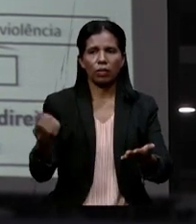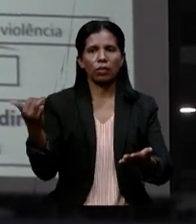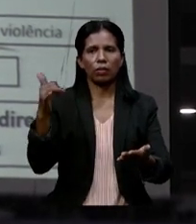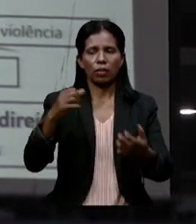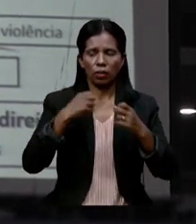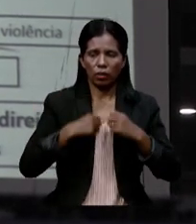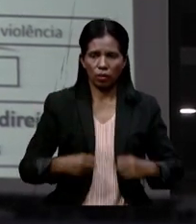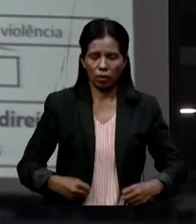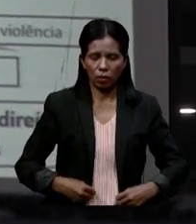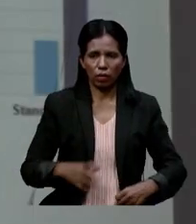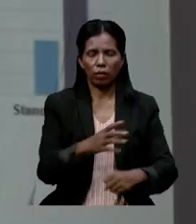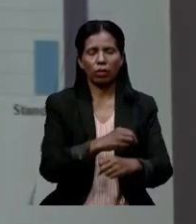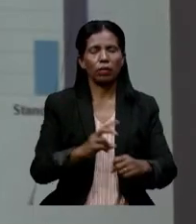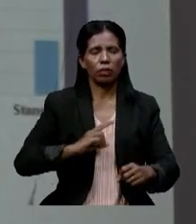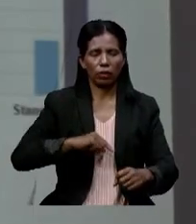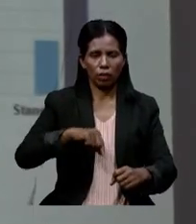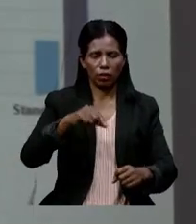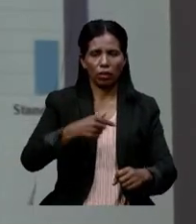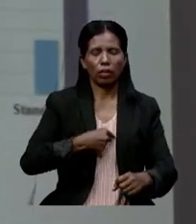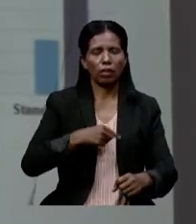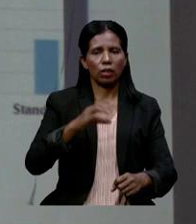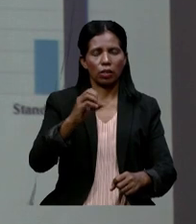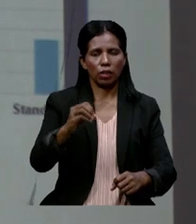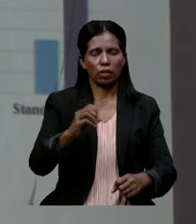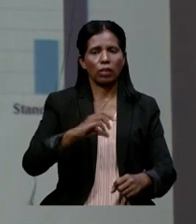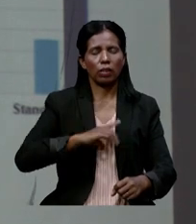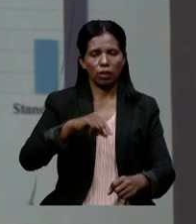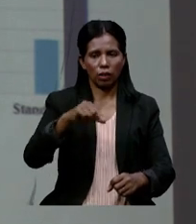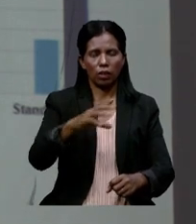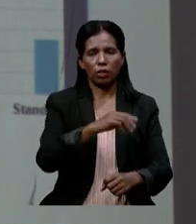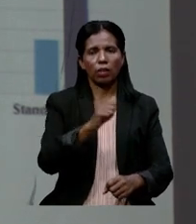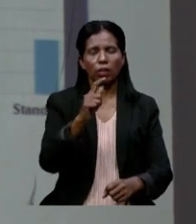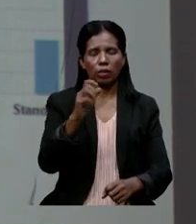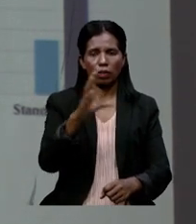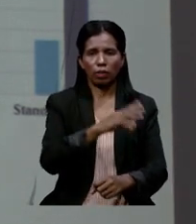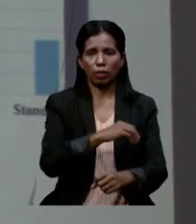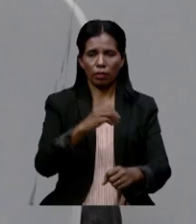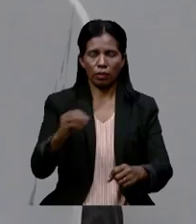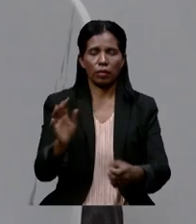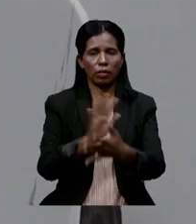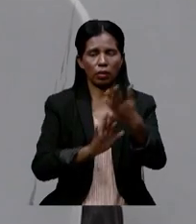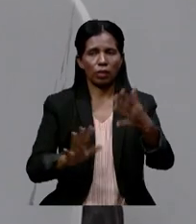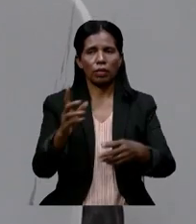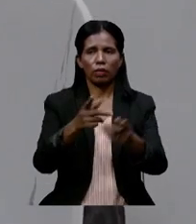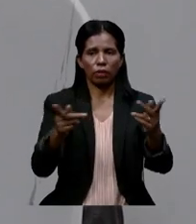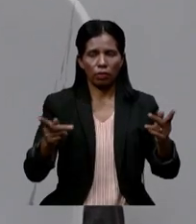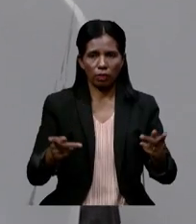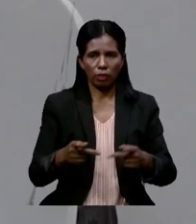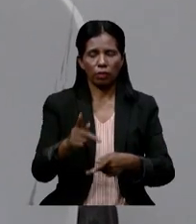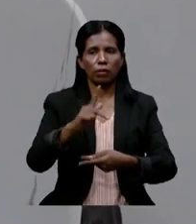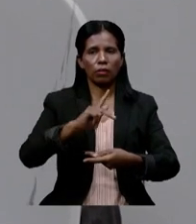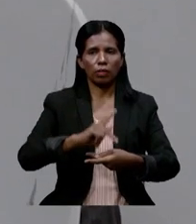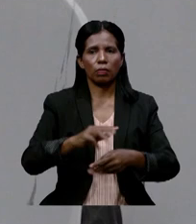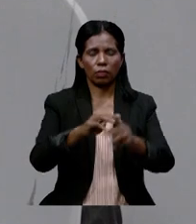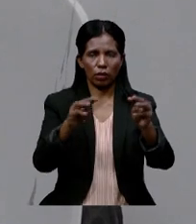de Saúde e Internamento Vikeke, Glenu Likisa, no Atabae. E a tempo badak se inaugura tan fatin seguro e o município